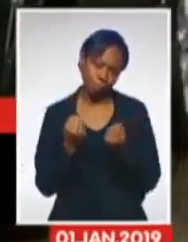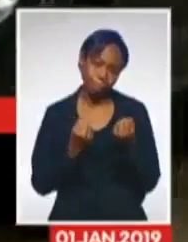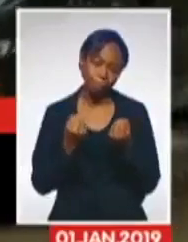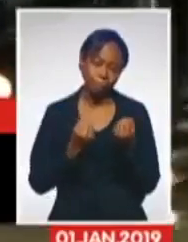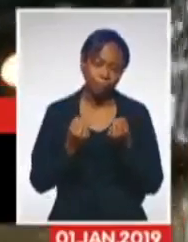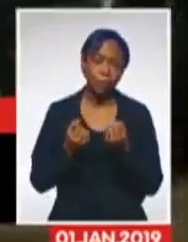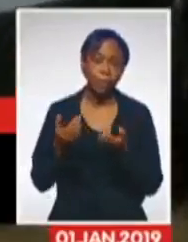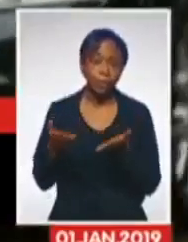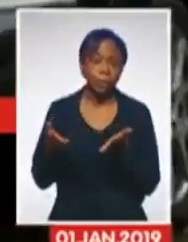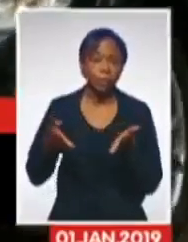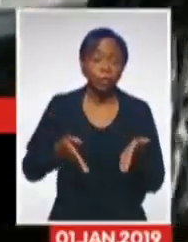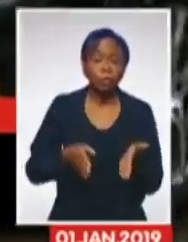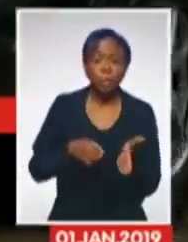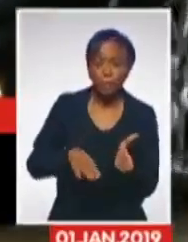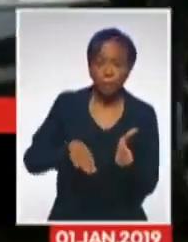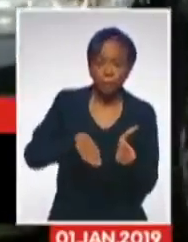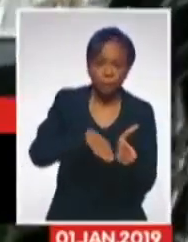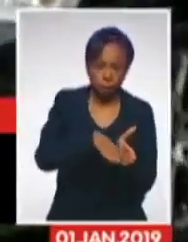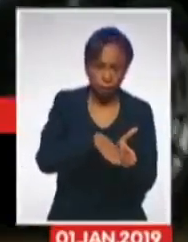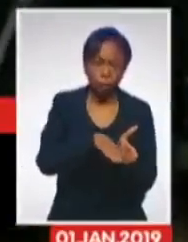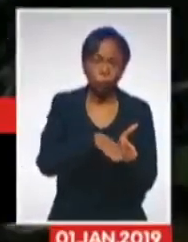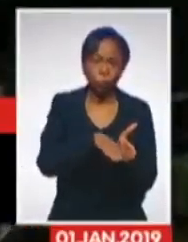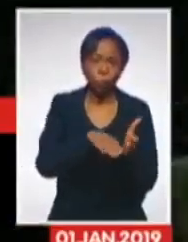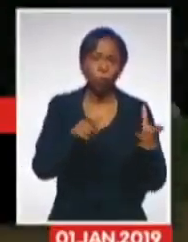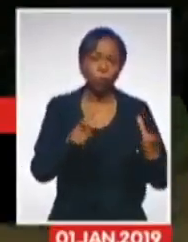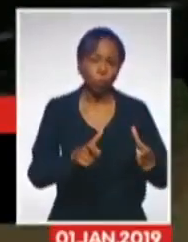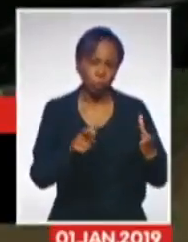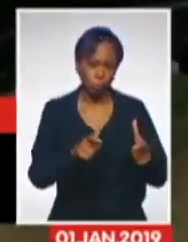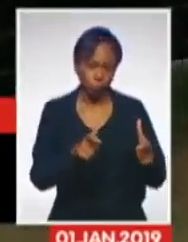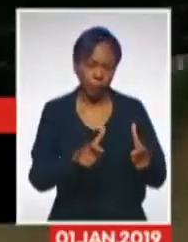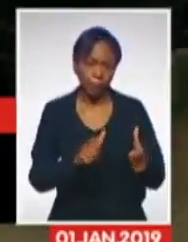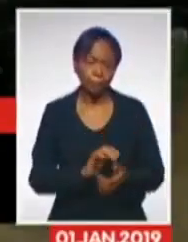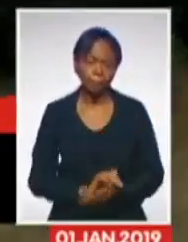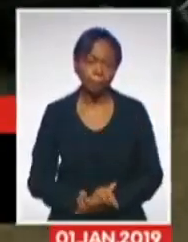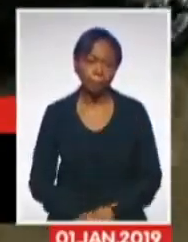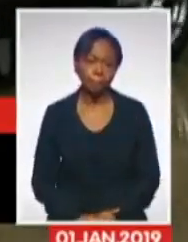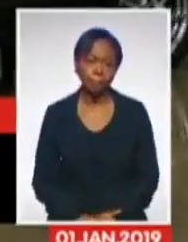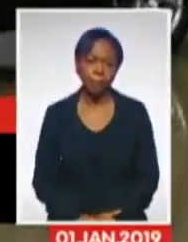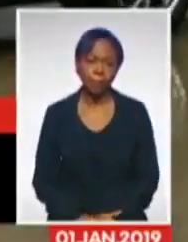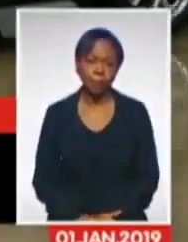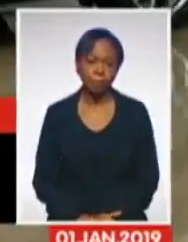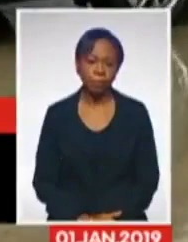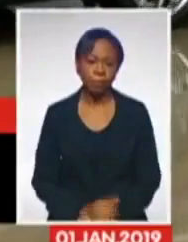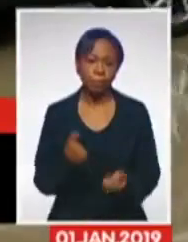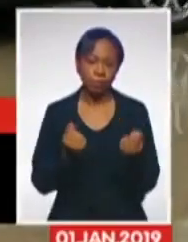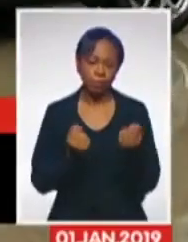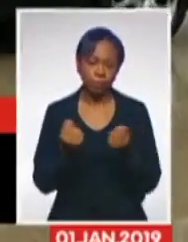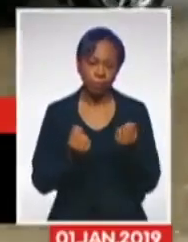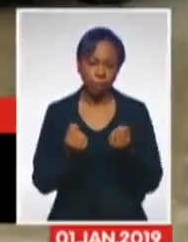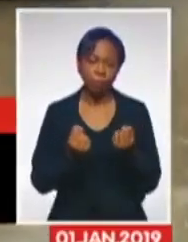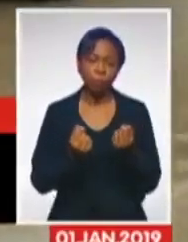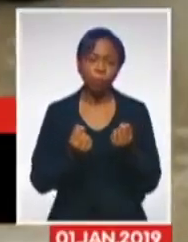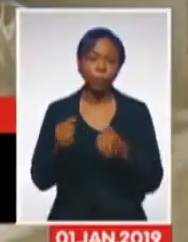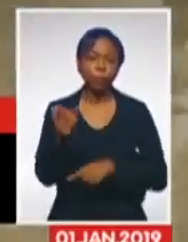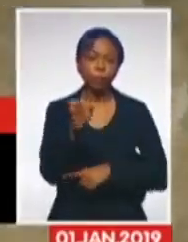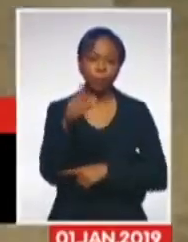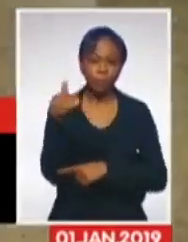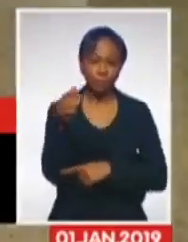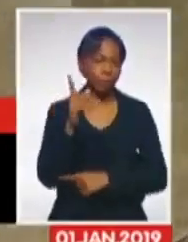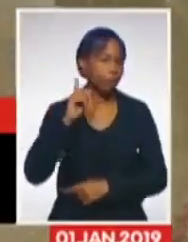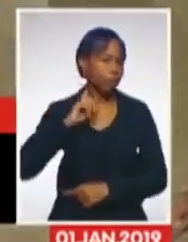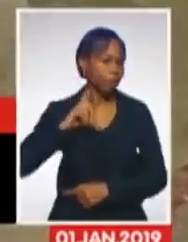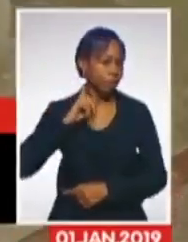onde está montada já praticamente a recepção para ele. Carro com as bandeiras de Minas Gerais e do Brasil. Então